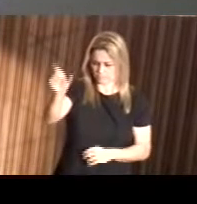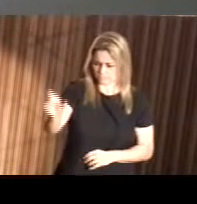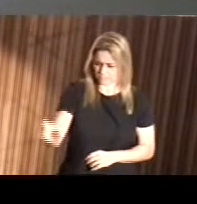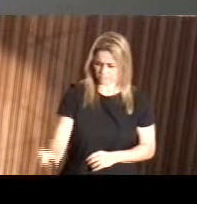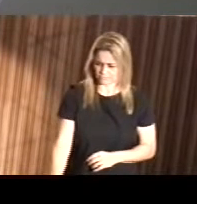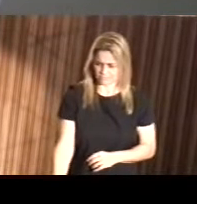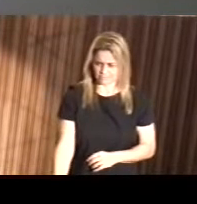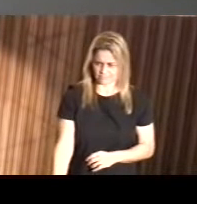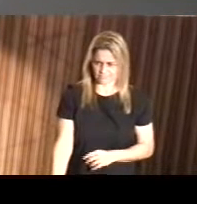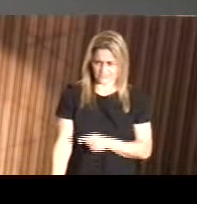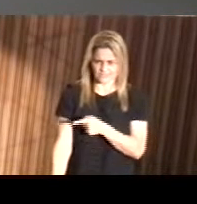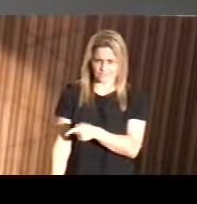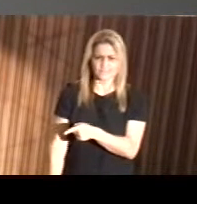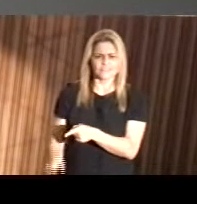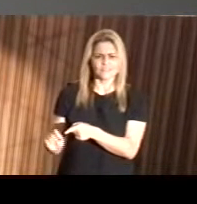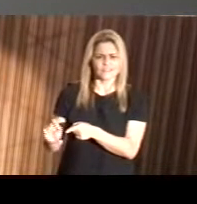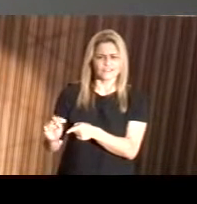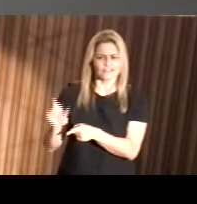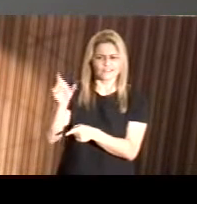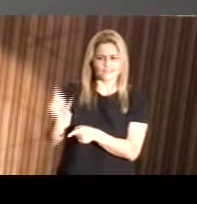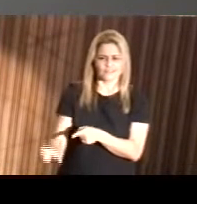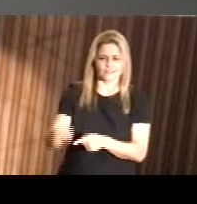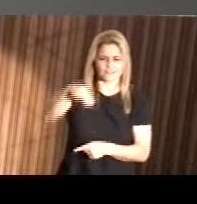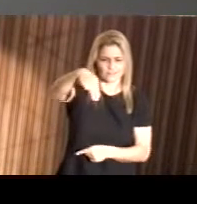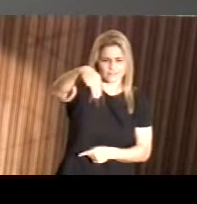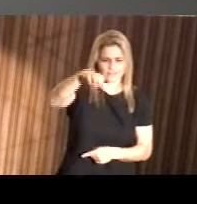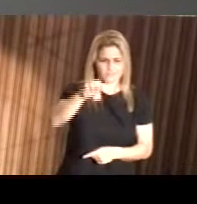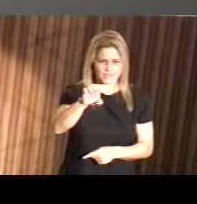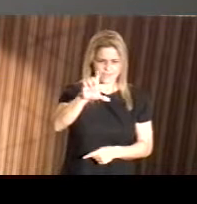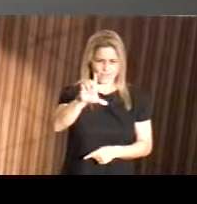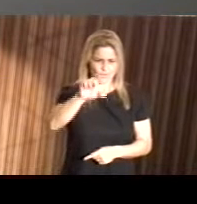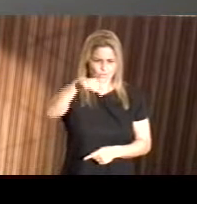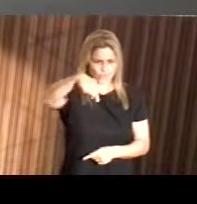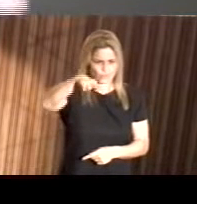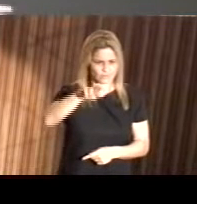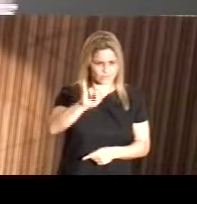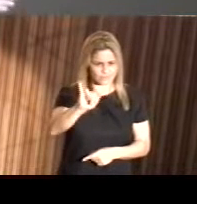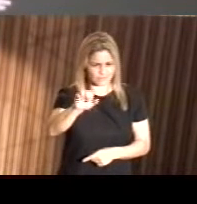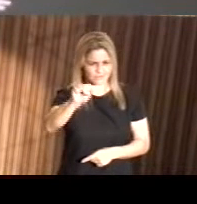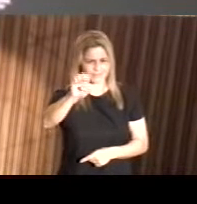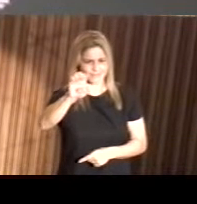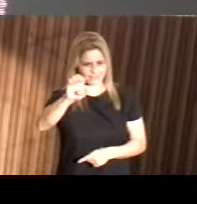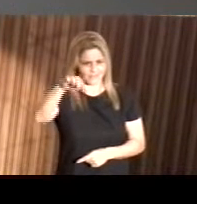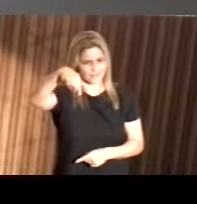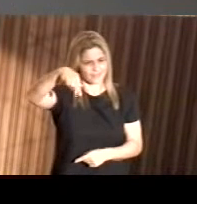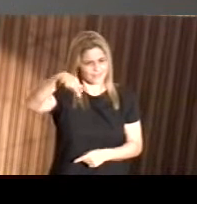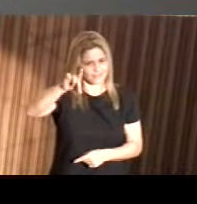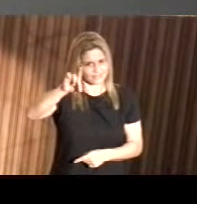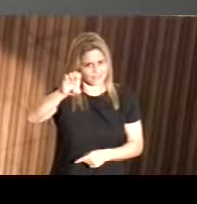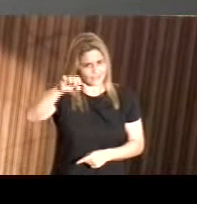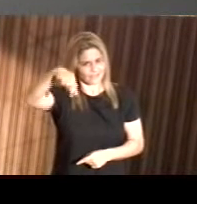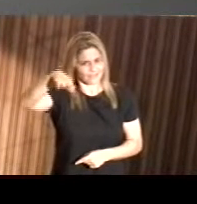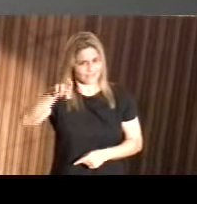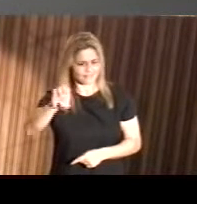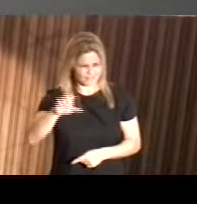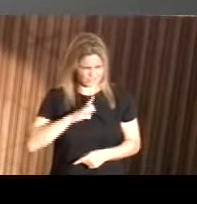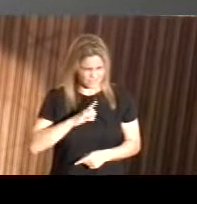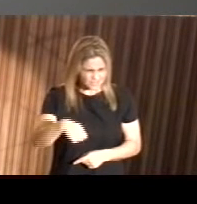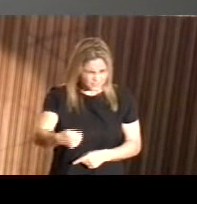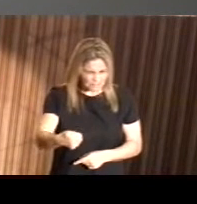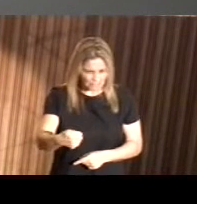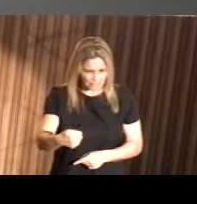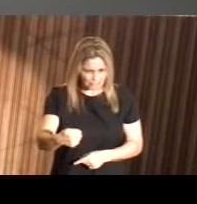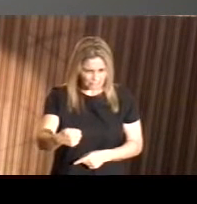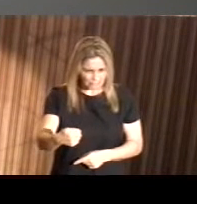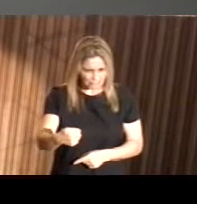personagem enigmático da Bíblia, chamado Melquisedeque. E eu quero olhar essa mesma história na perspectiva